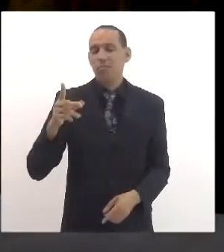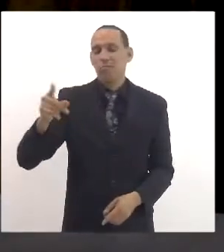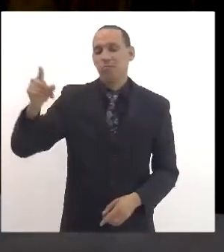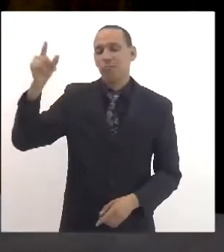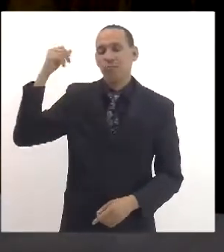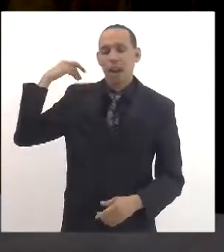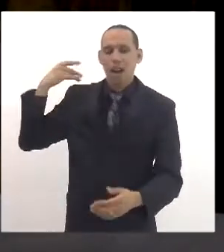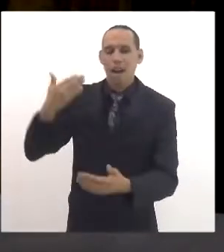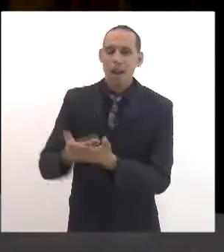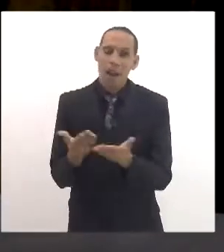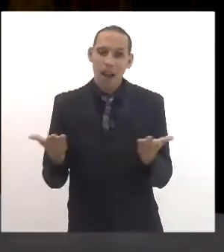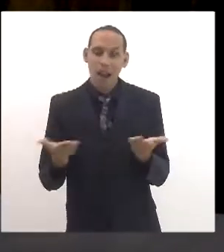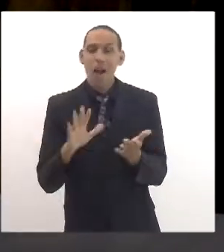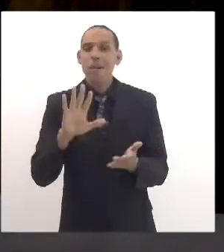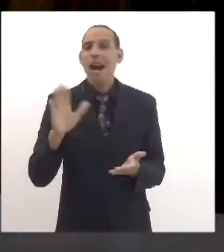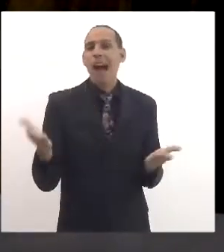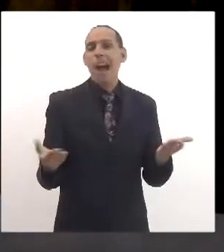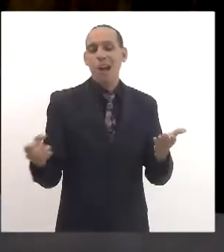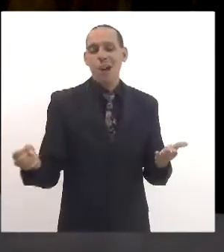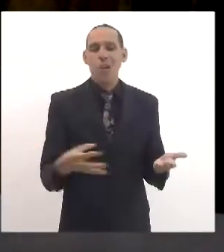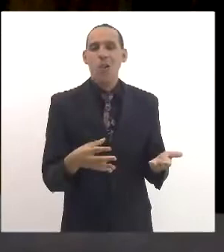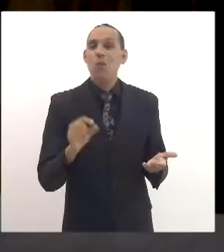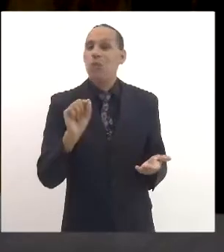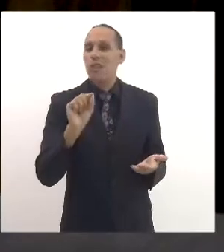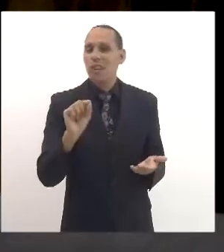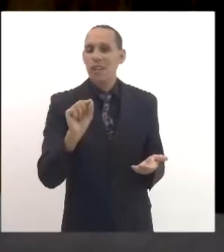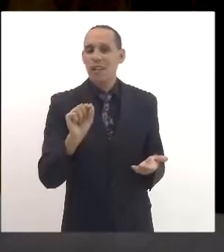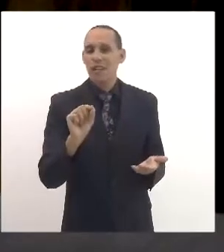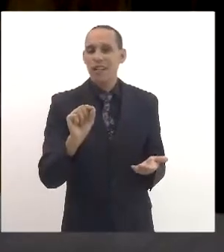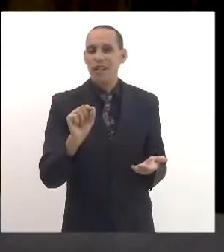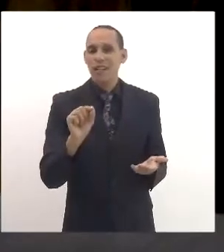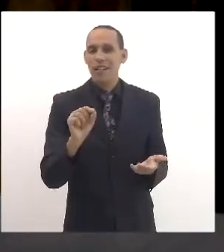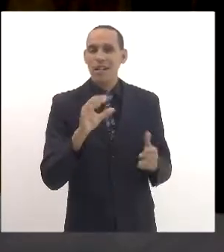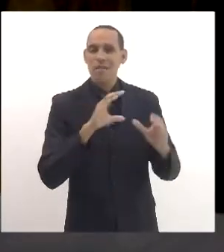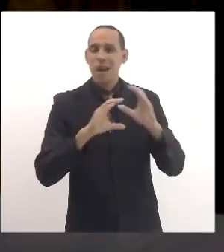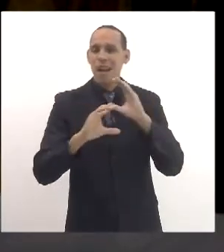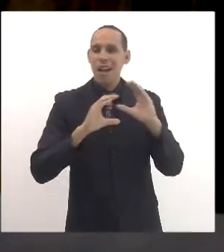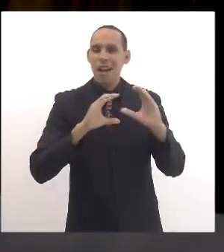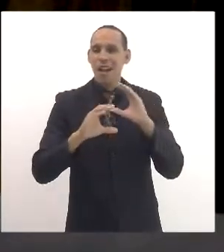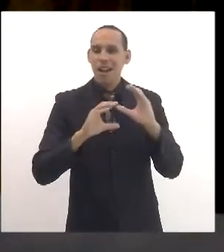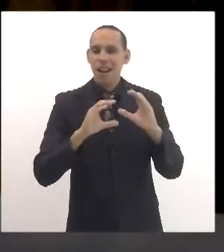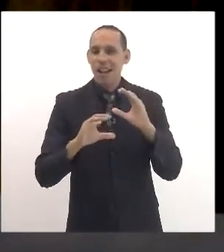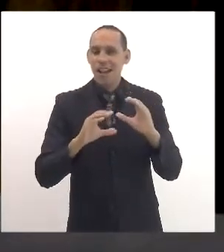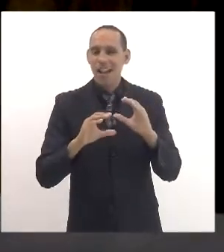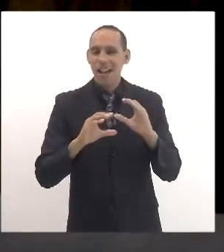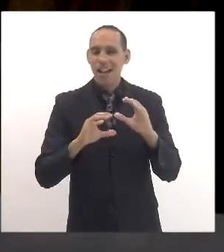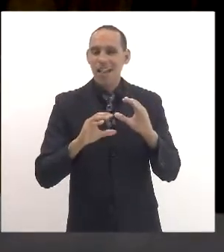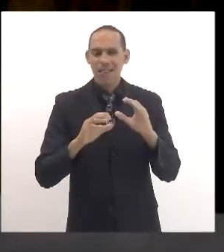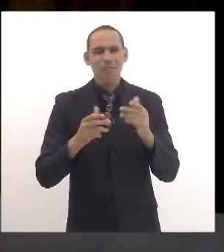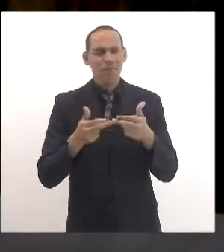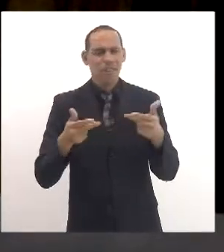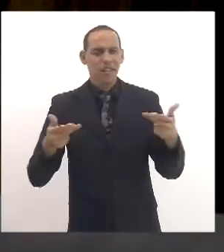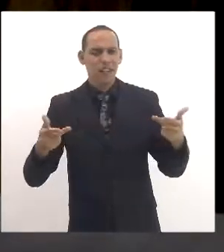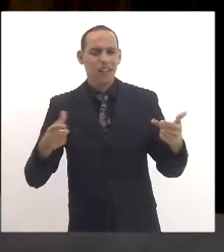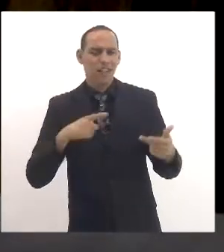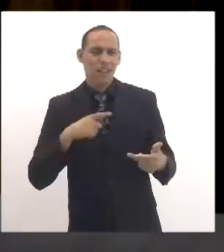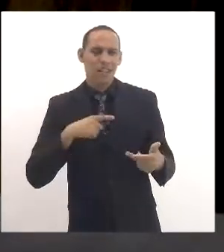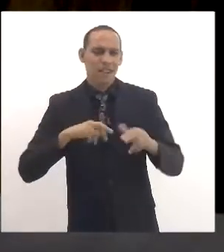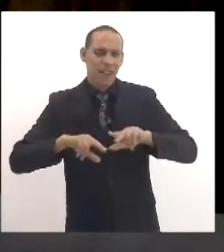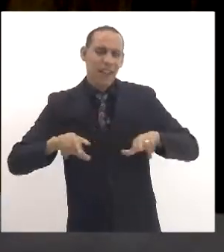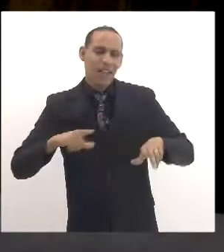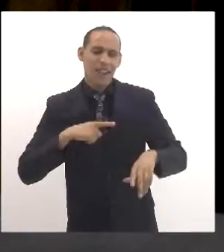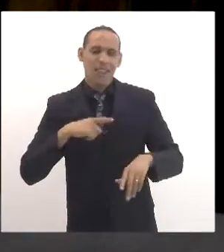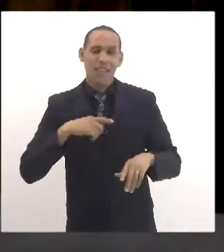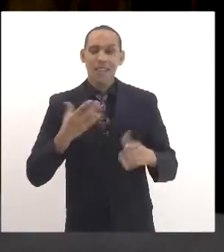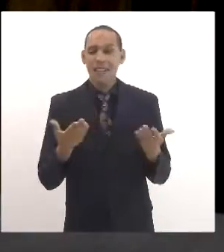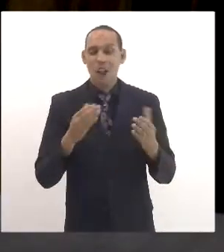Mas há uma novidade. Nesse momento, devido à comunicação, aos meios de comunicação, nós